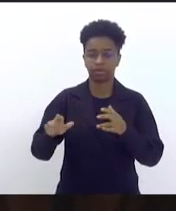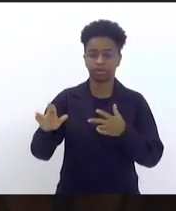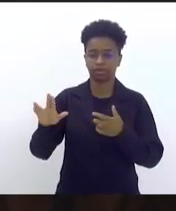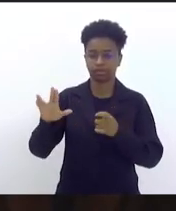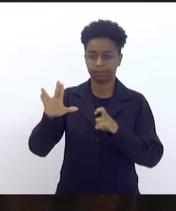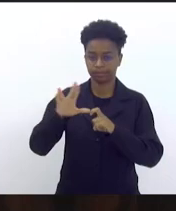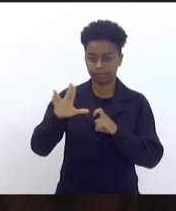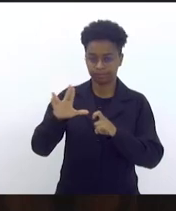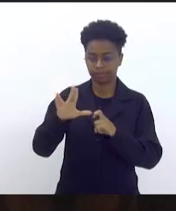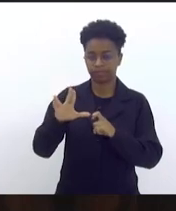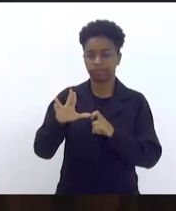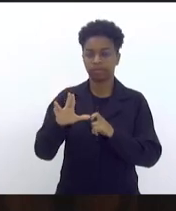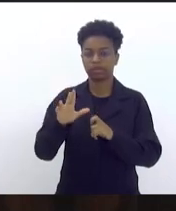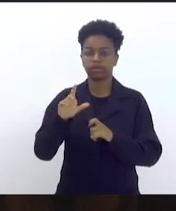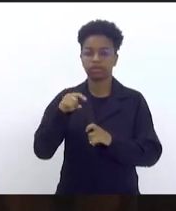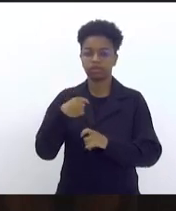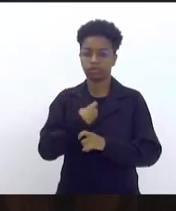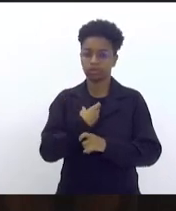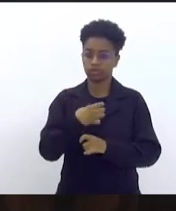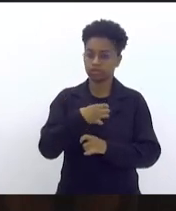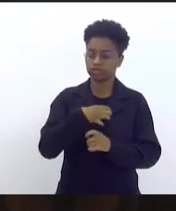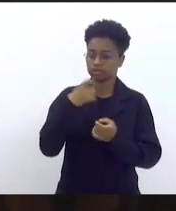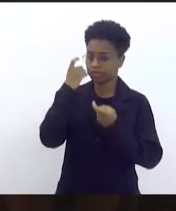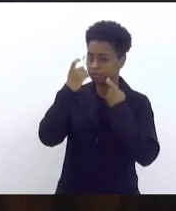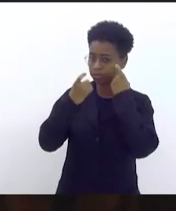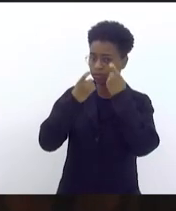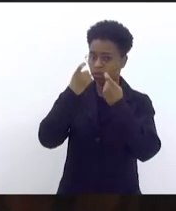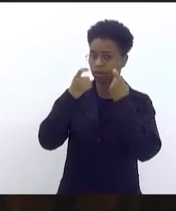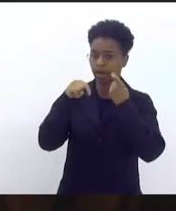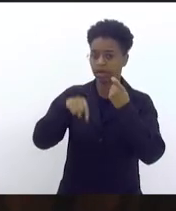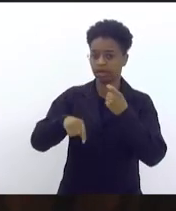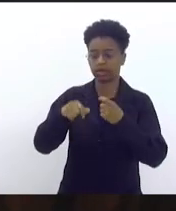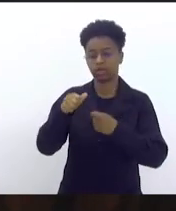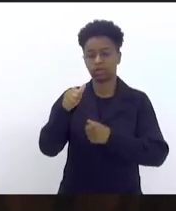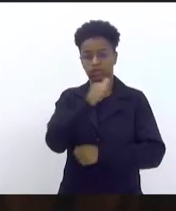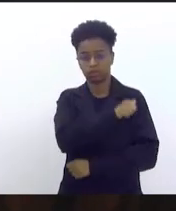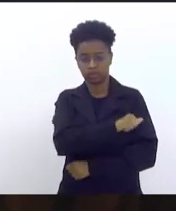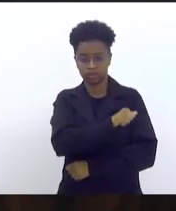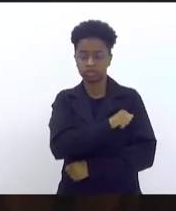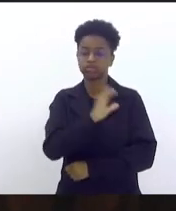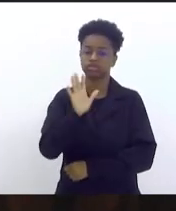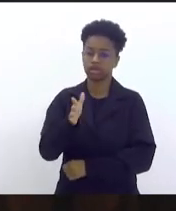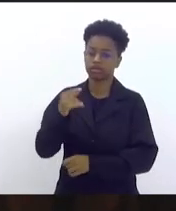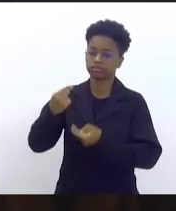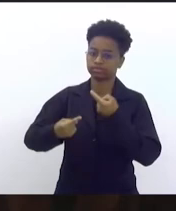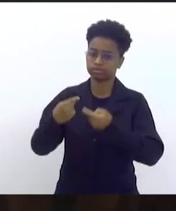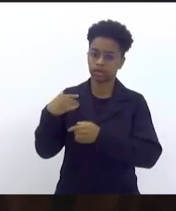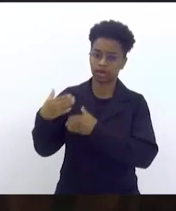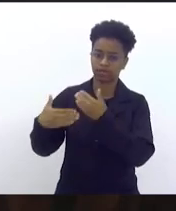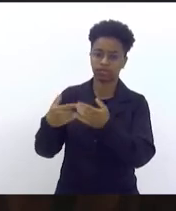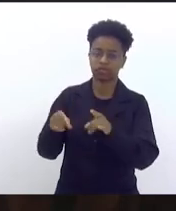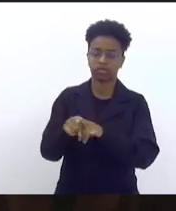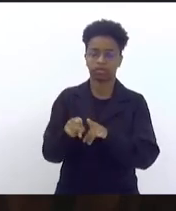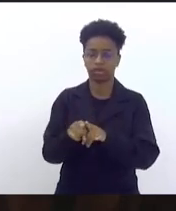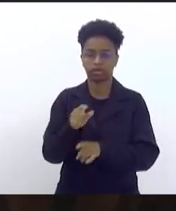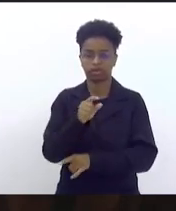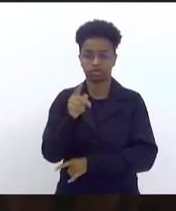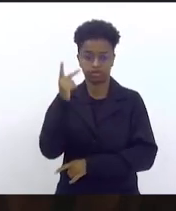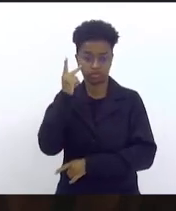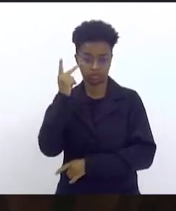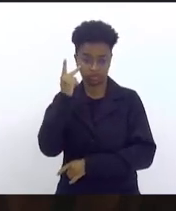vem preocupando muito Estado do Rio de Janeiro que já tem avançado muito no Estado de São Paulo eu vou fazer